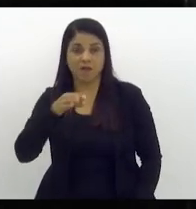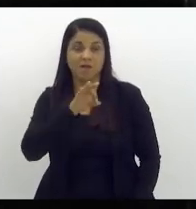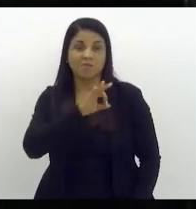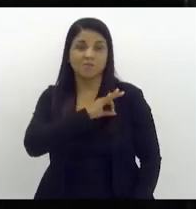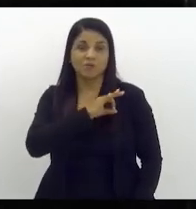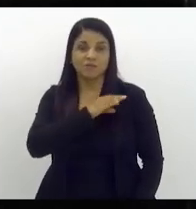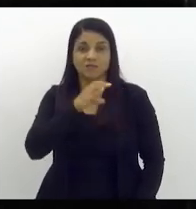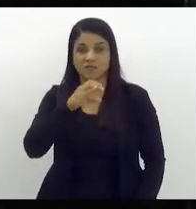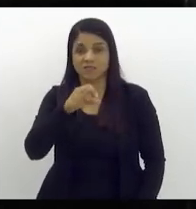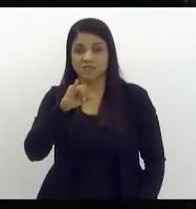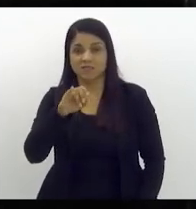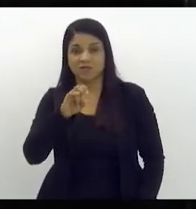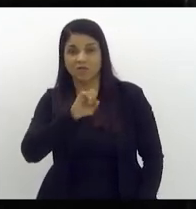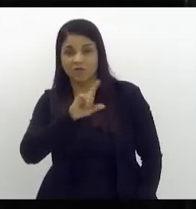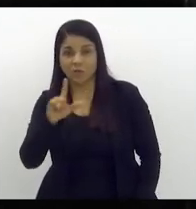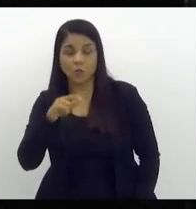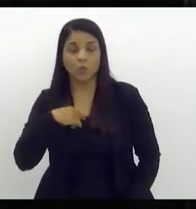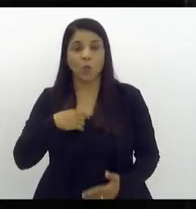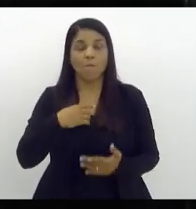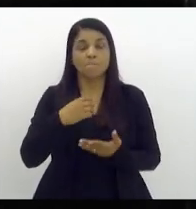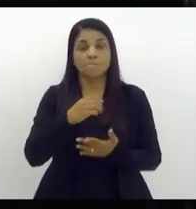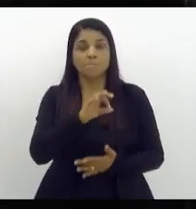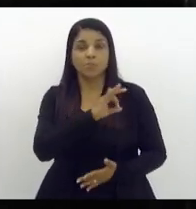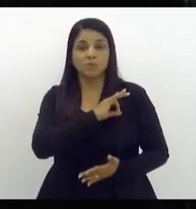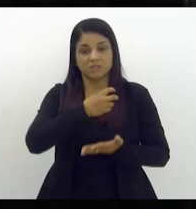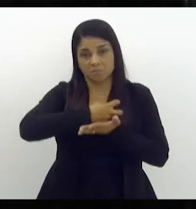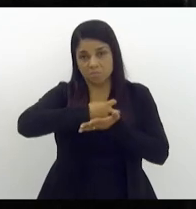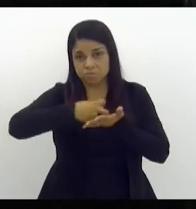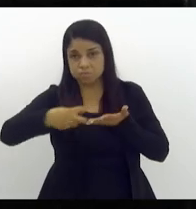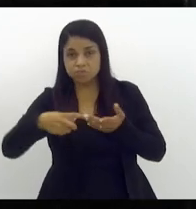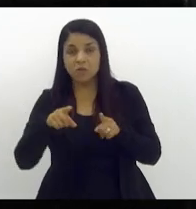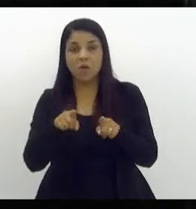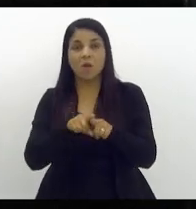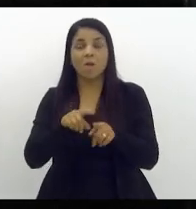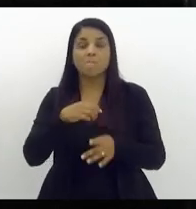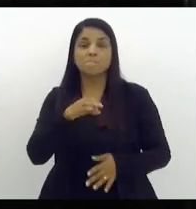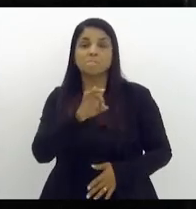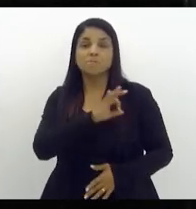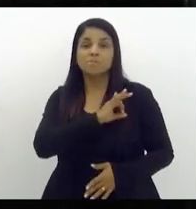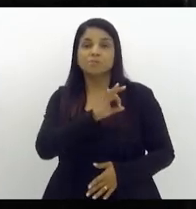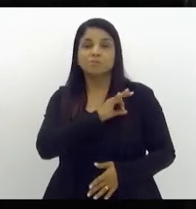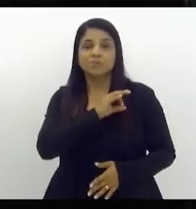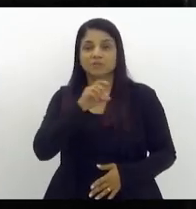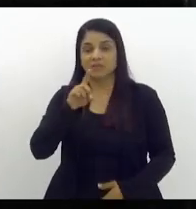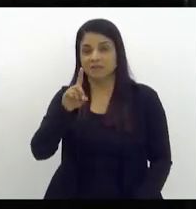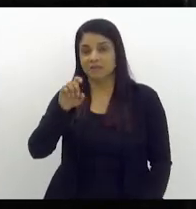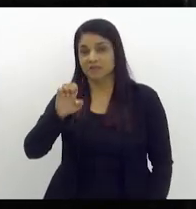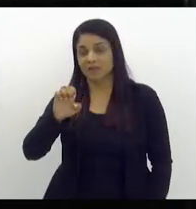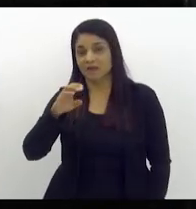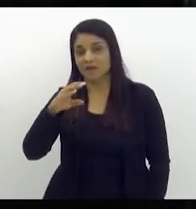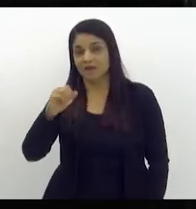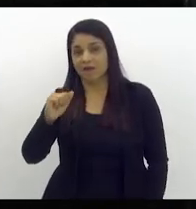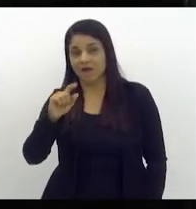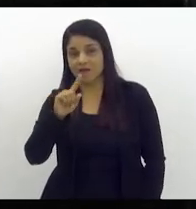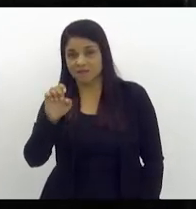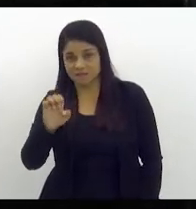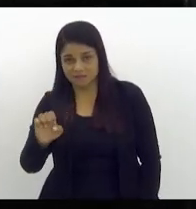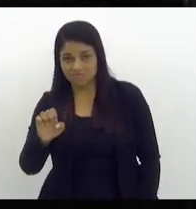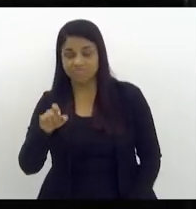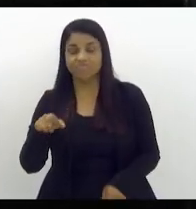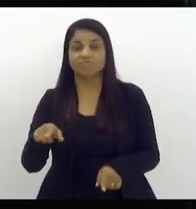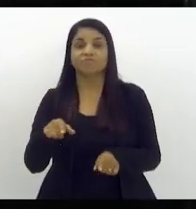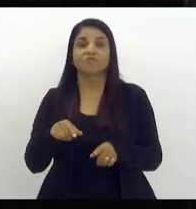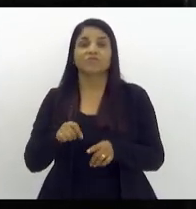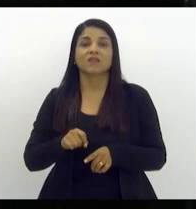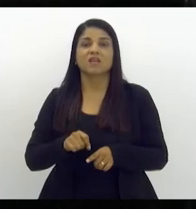penal, é o Degase, são os melhores. Pois lidam com as piores pessoas, essa é a realidade, que existem.